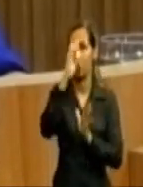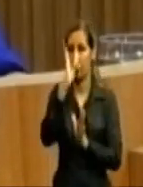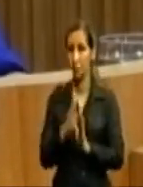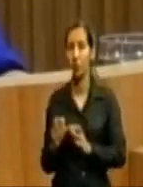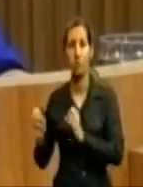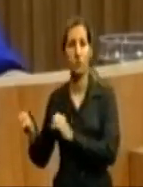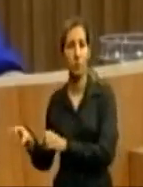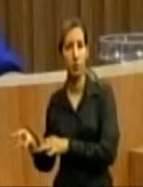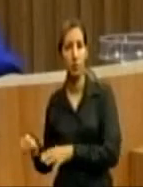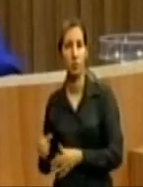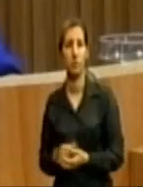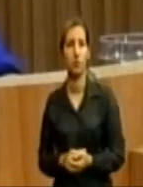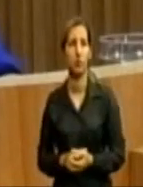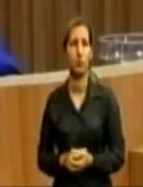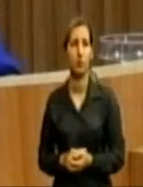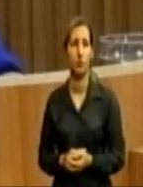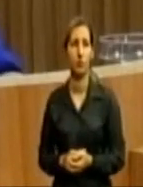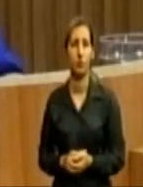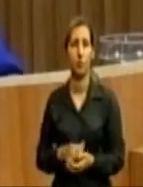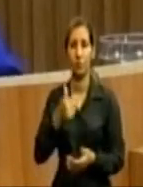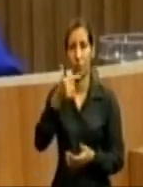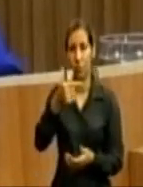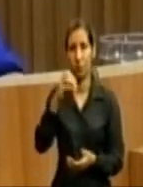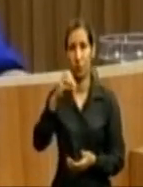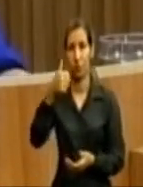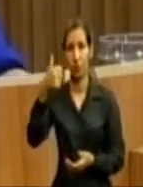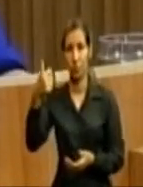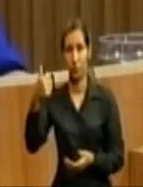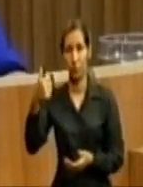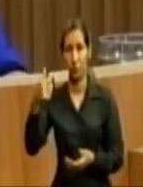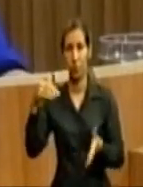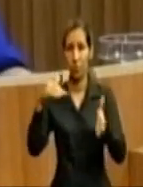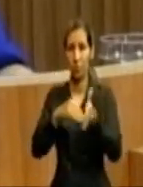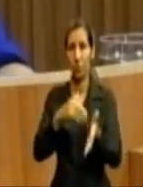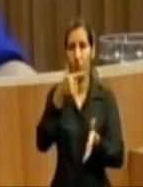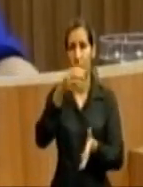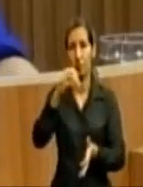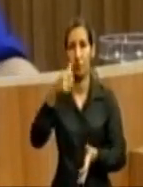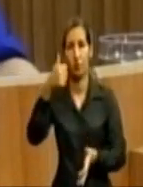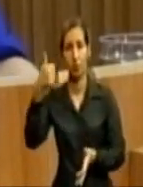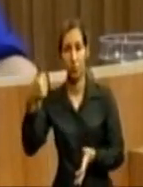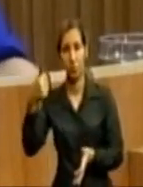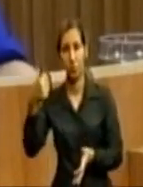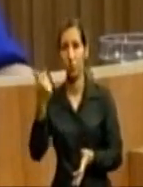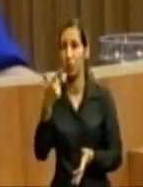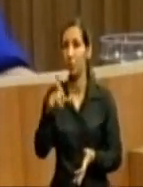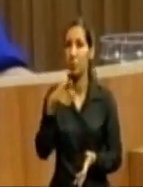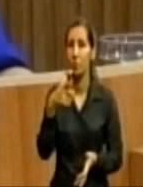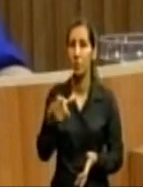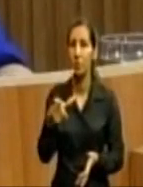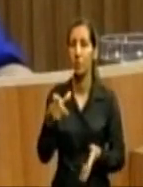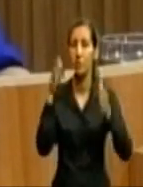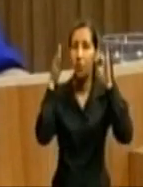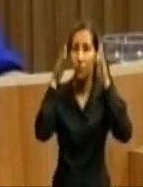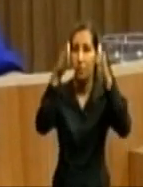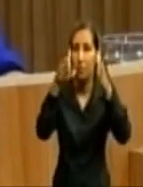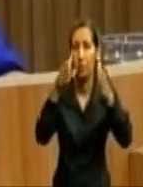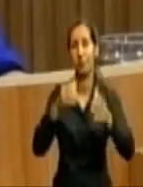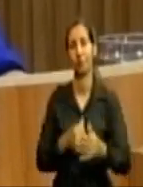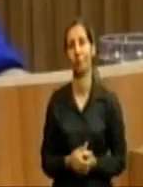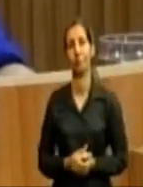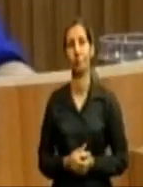Educação, que ficou vigente de 2001 até 2011, ele não teve nenhuma meta